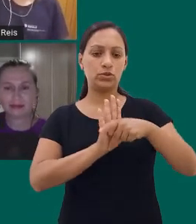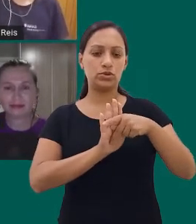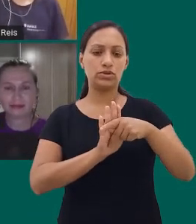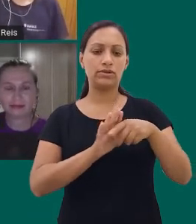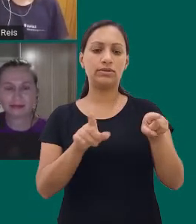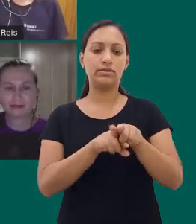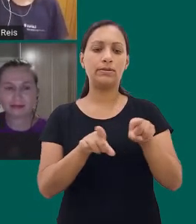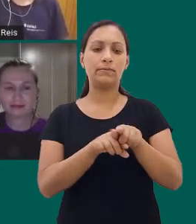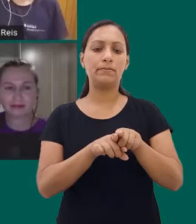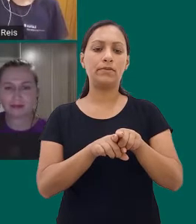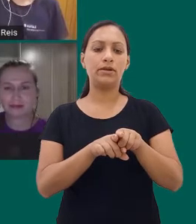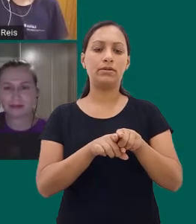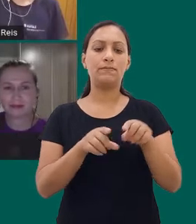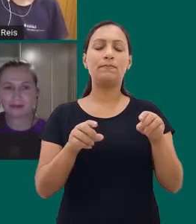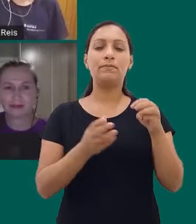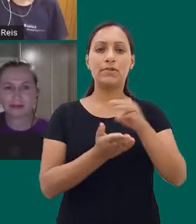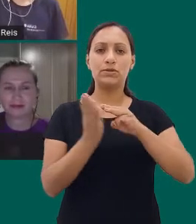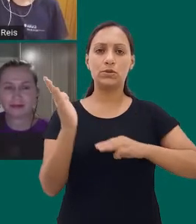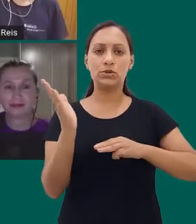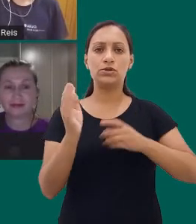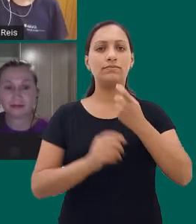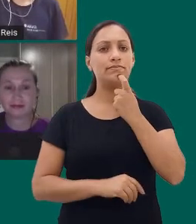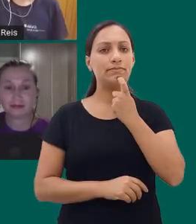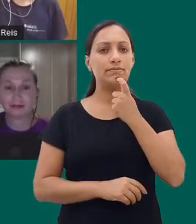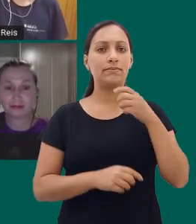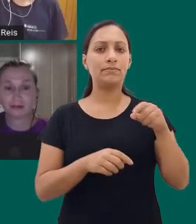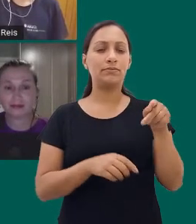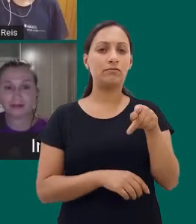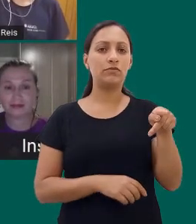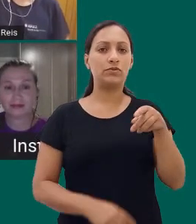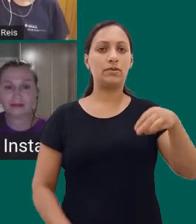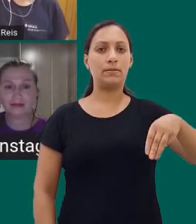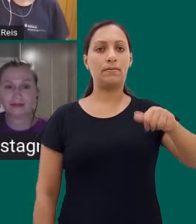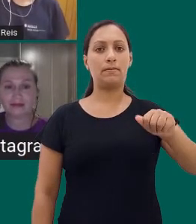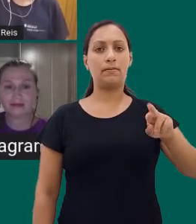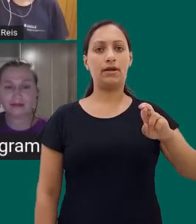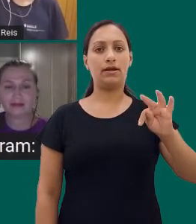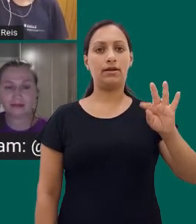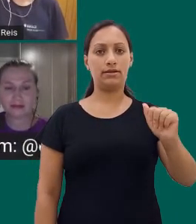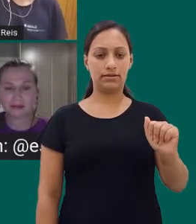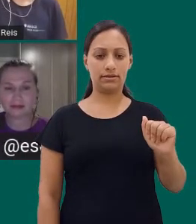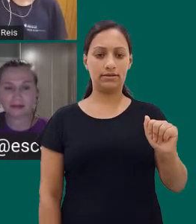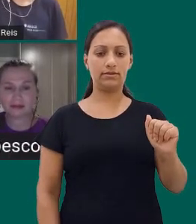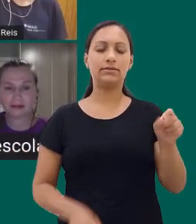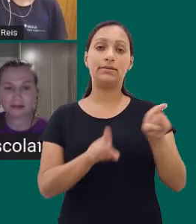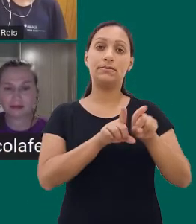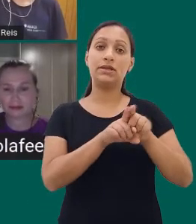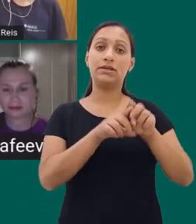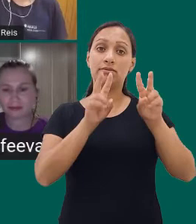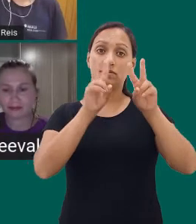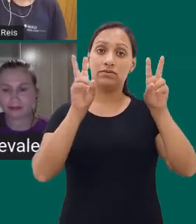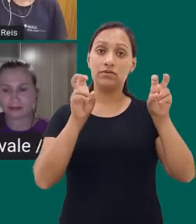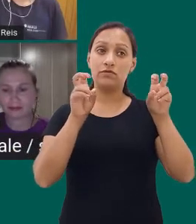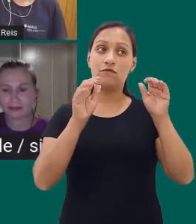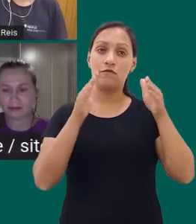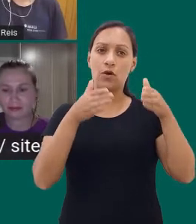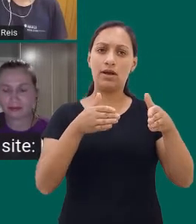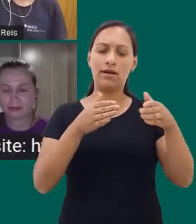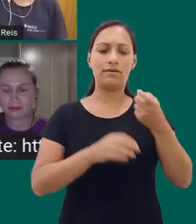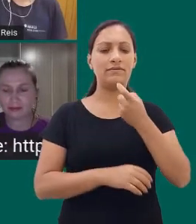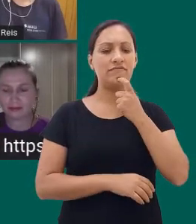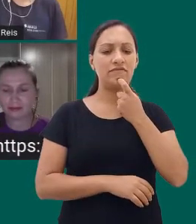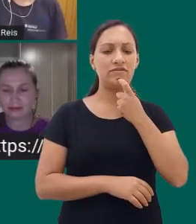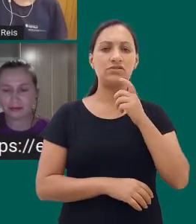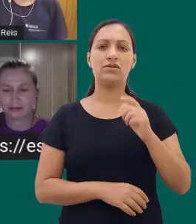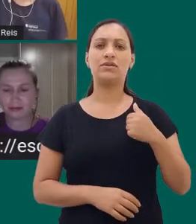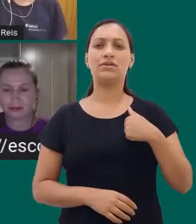agora com relação à metodologia da Finlândia, com a professora Marta Bess, e é bom frisar essa questão da Finlândia. Às vezes eu ouço, tá, mas a gente não é a Finlândia. Sim,